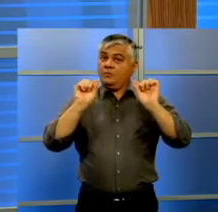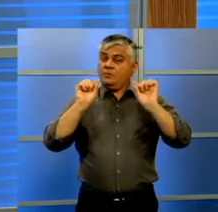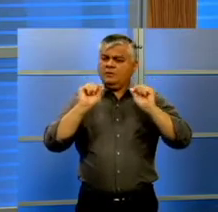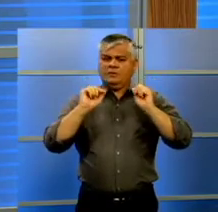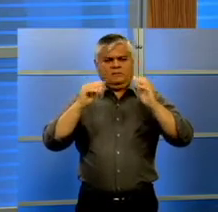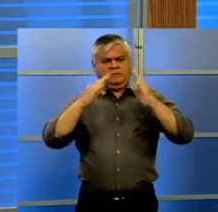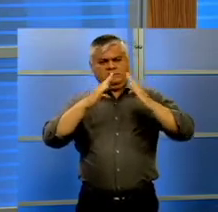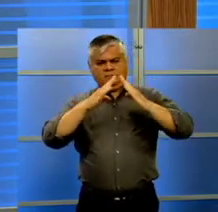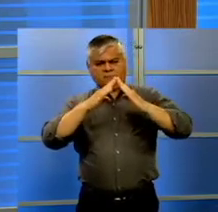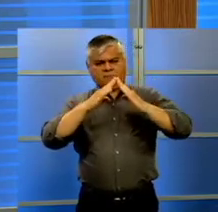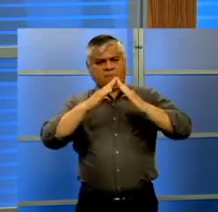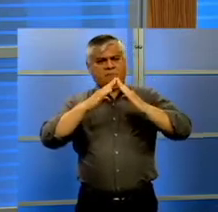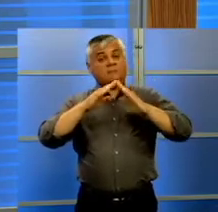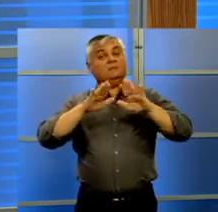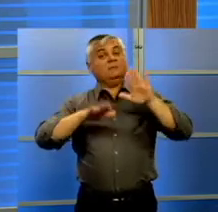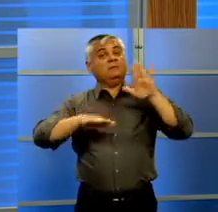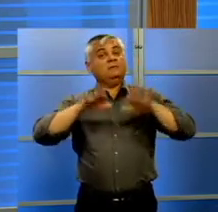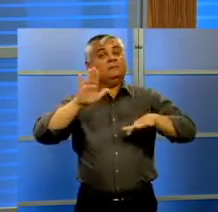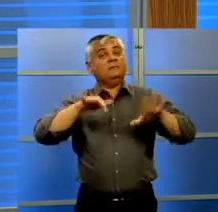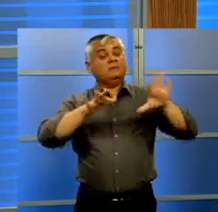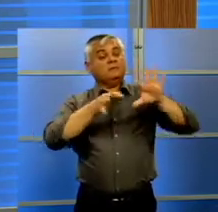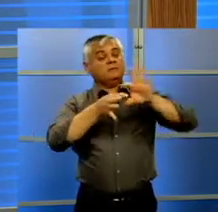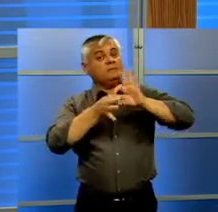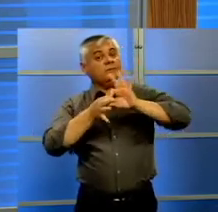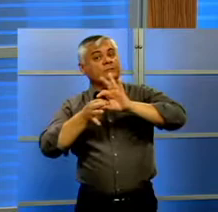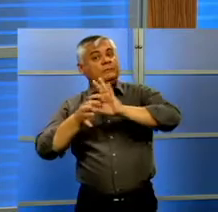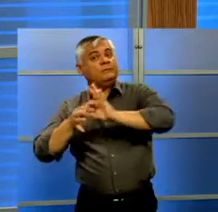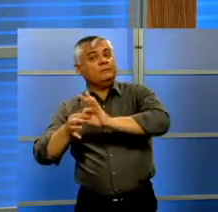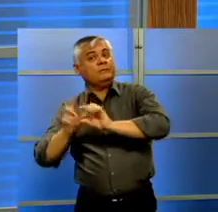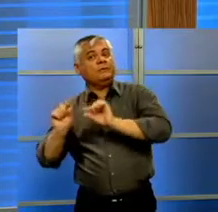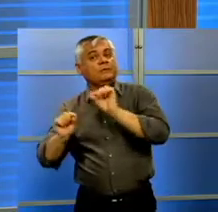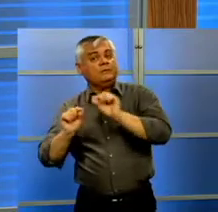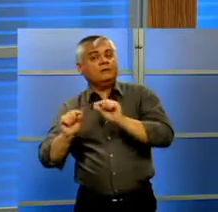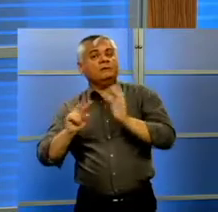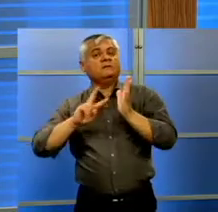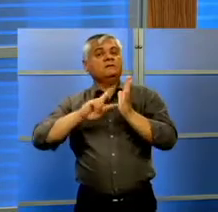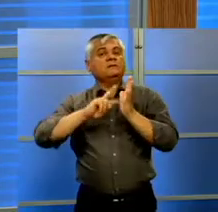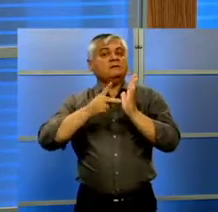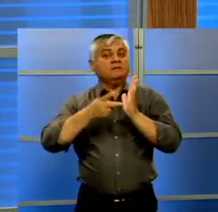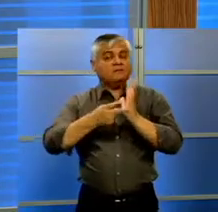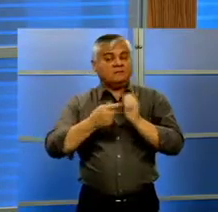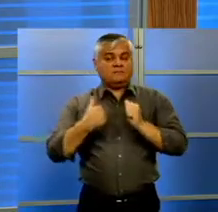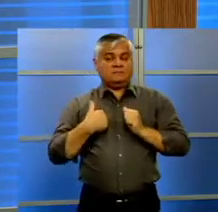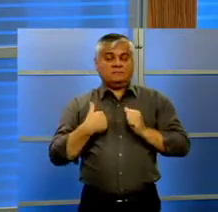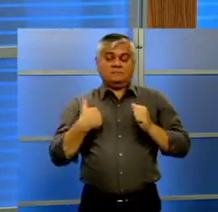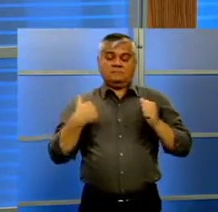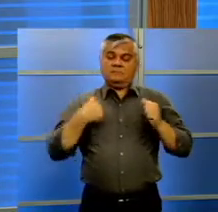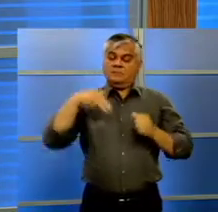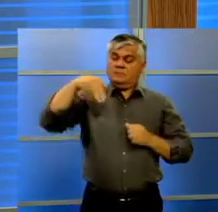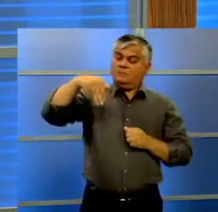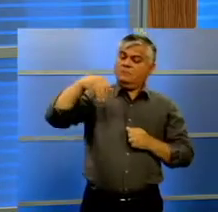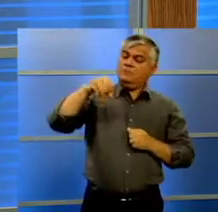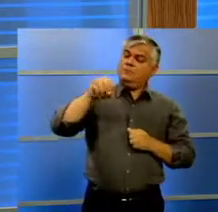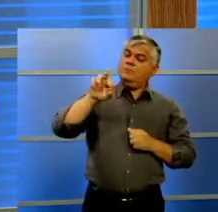esse sinal, dependendo do contexto em que ele é utilizado, ele pode significar